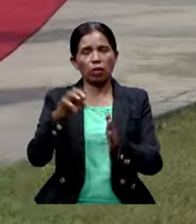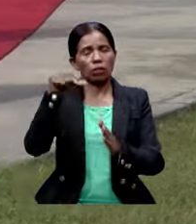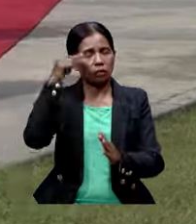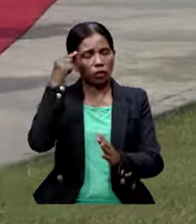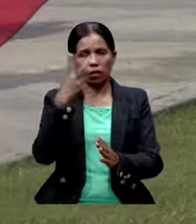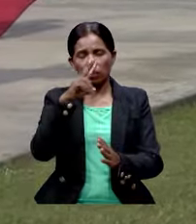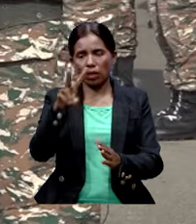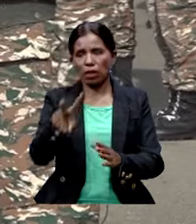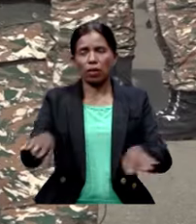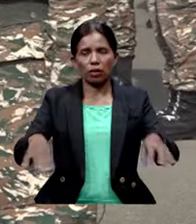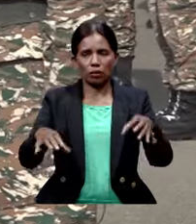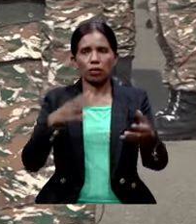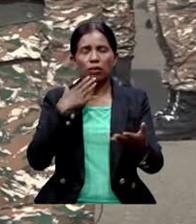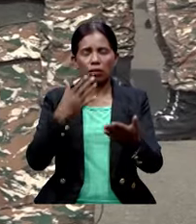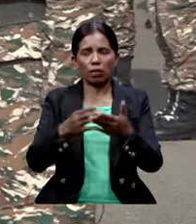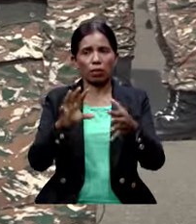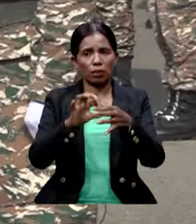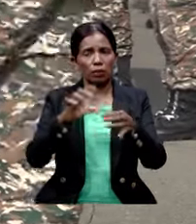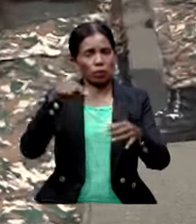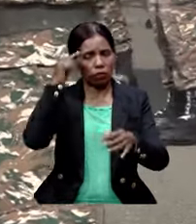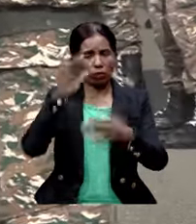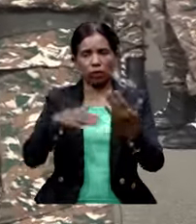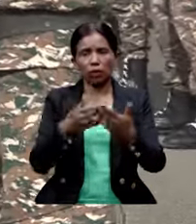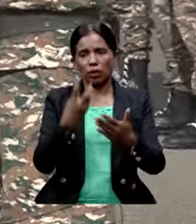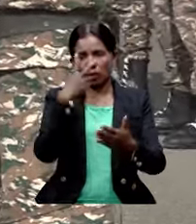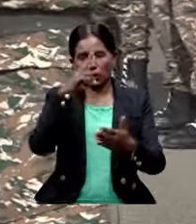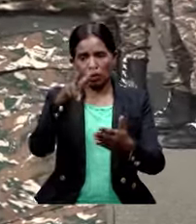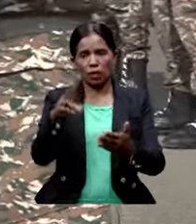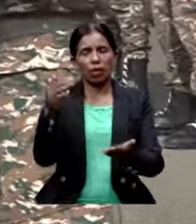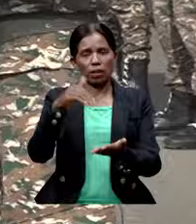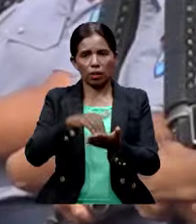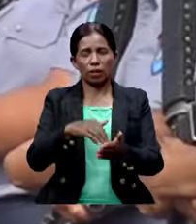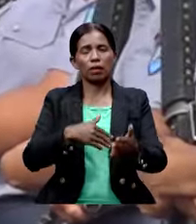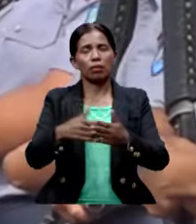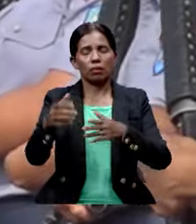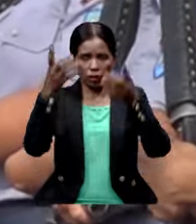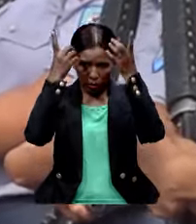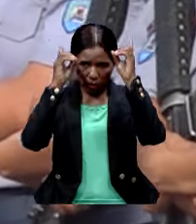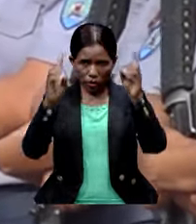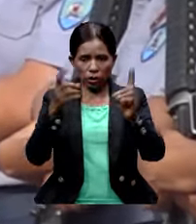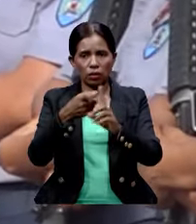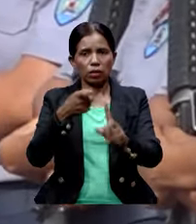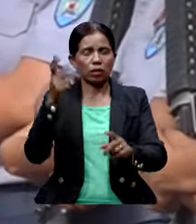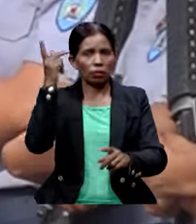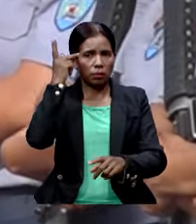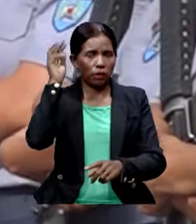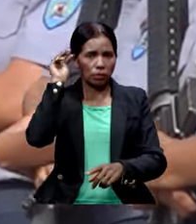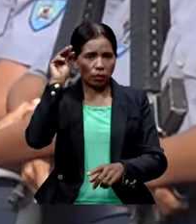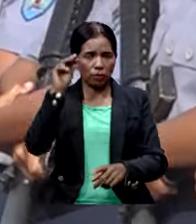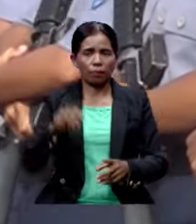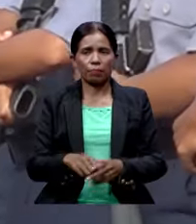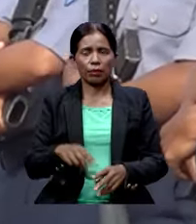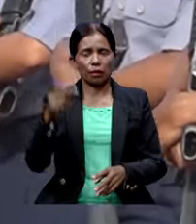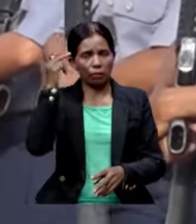haré desempenho serviço membro do governo CIRA, mas bem atu halo remodelação depende da decisão Rússia e primeiro-ministro.